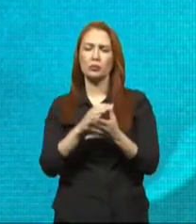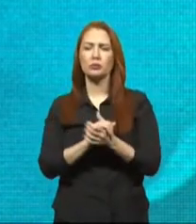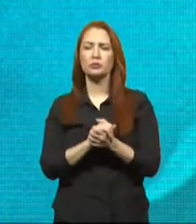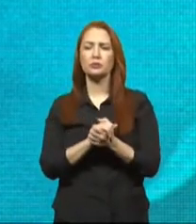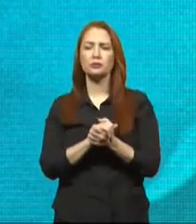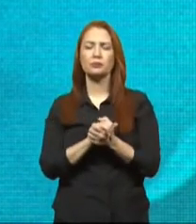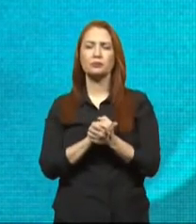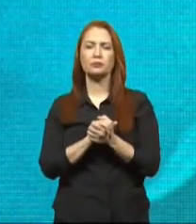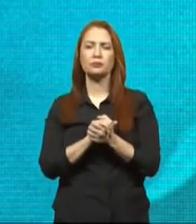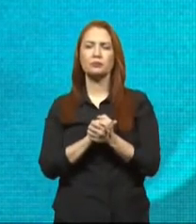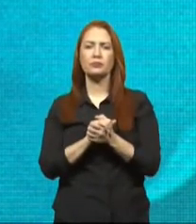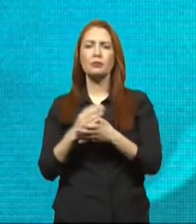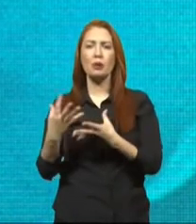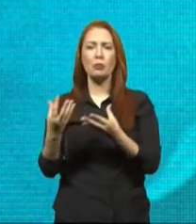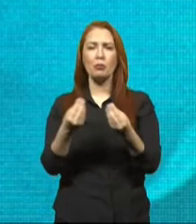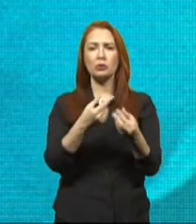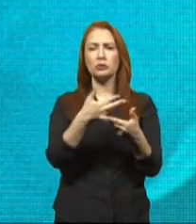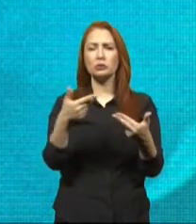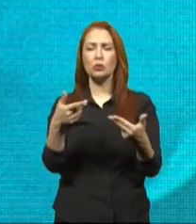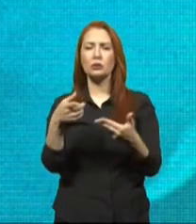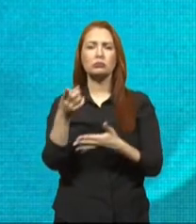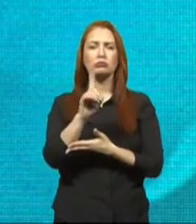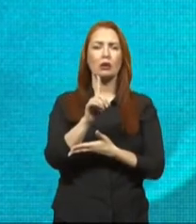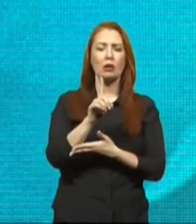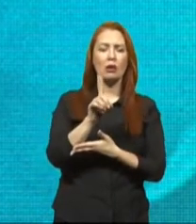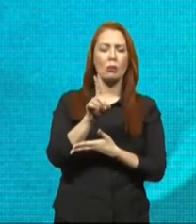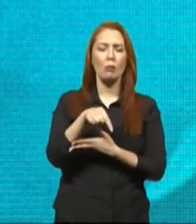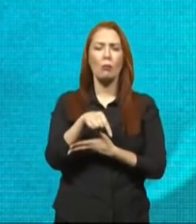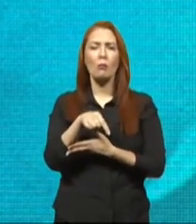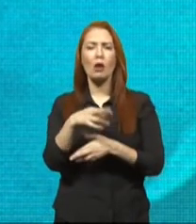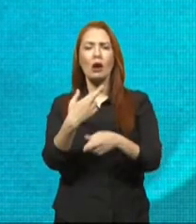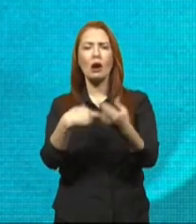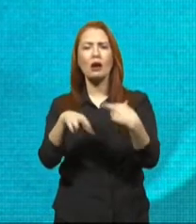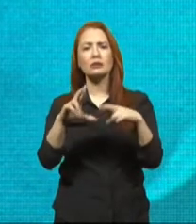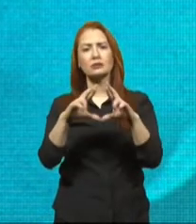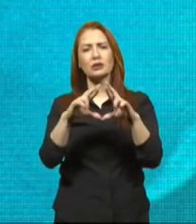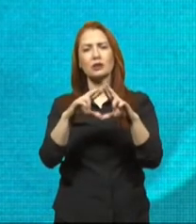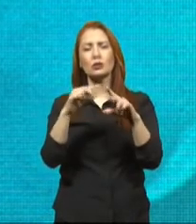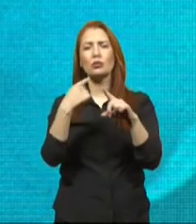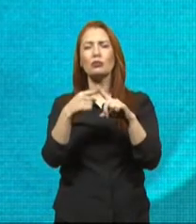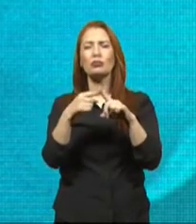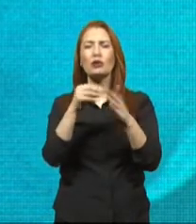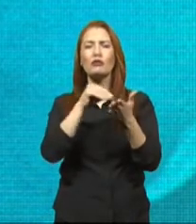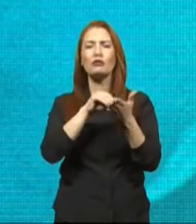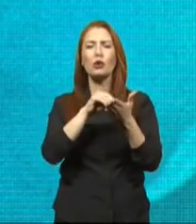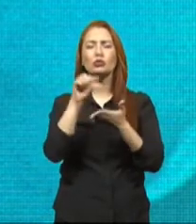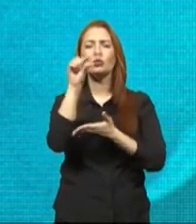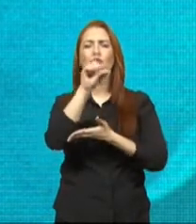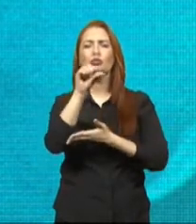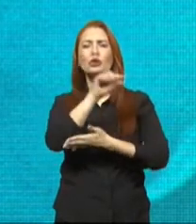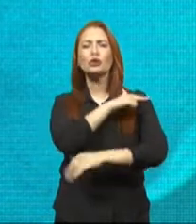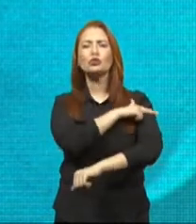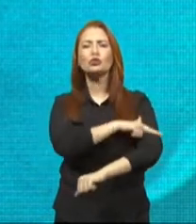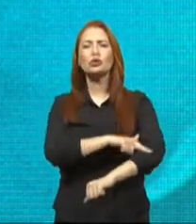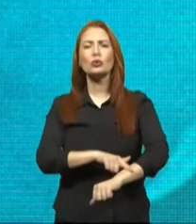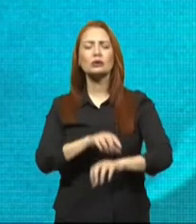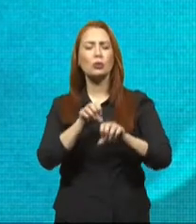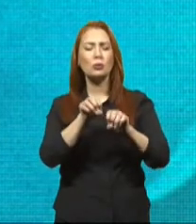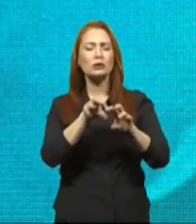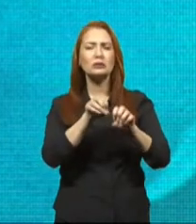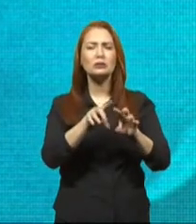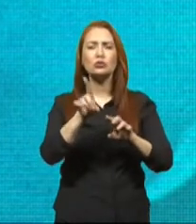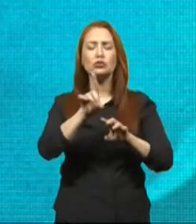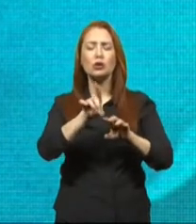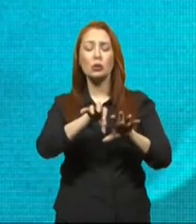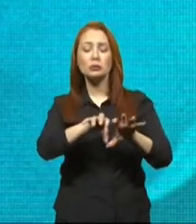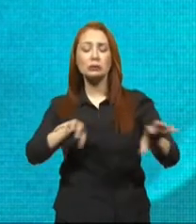coisas não são recicladas, primeiro pela falta de educação, muitas vezes, da população, de não separar dentro das casas ou de não